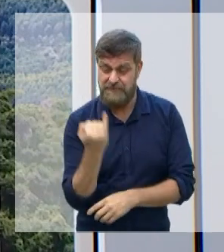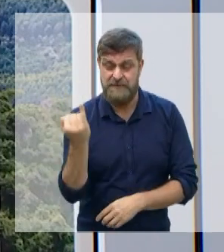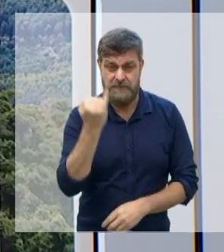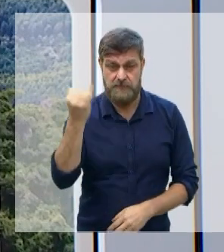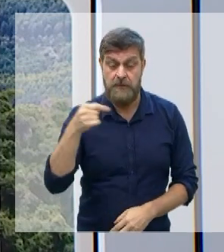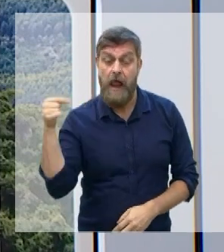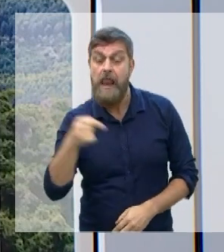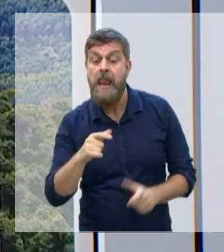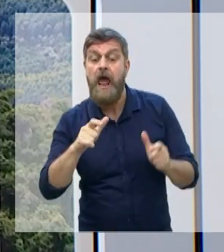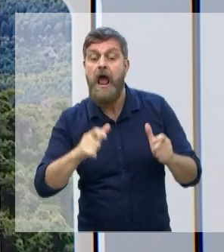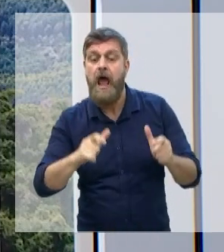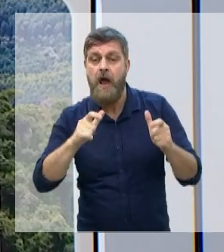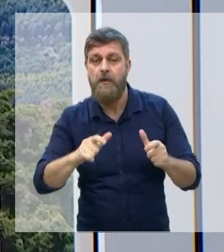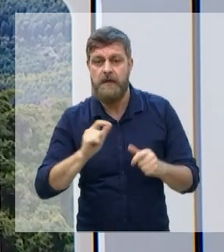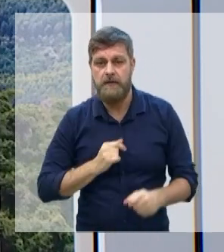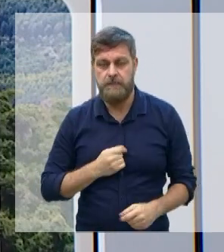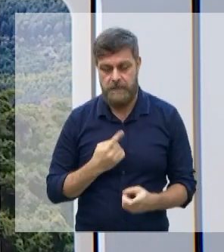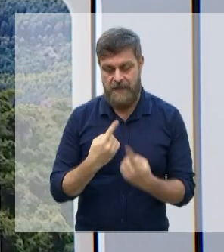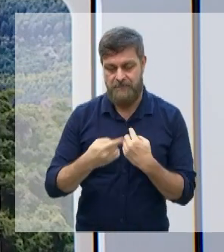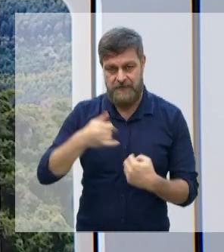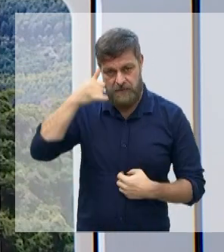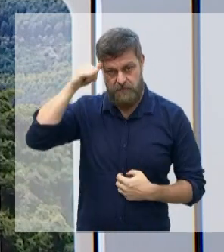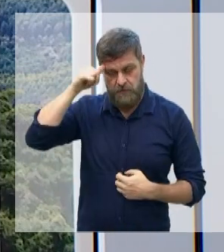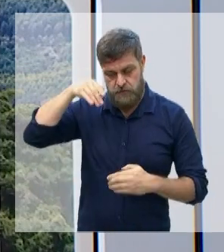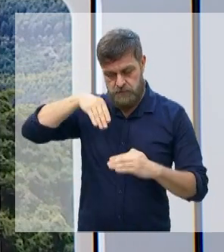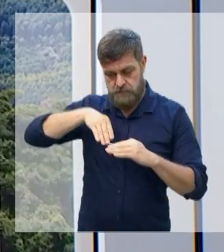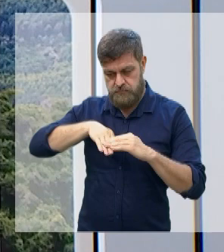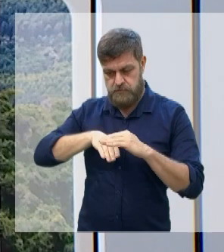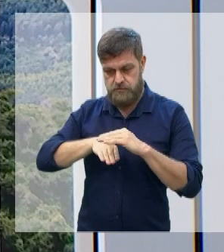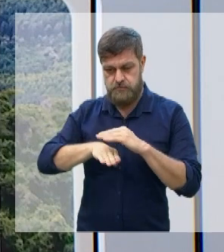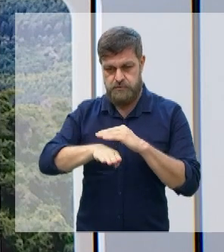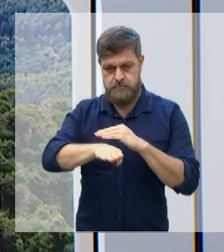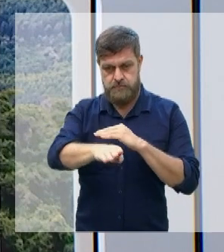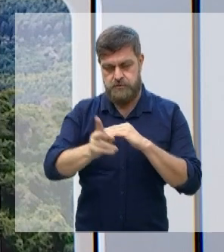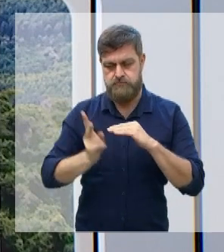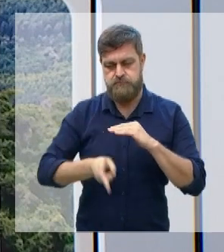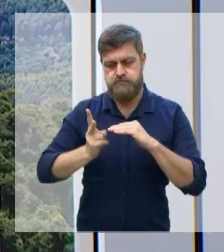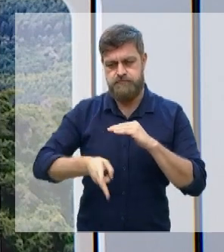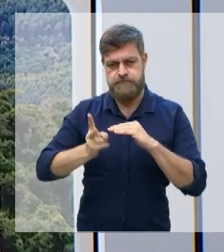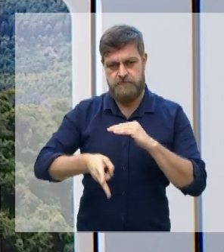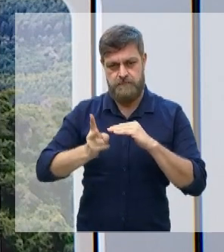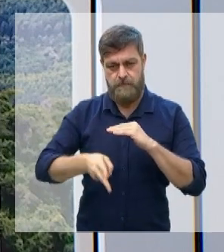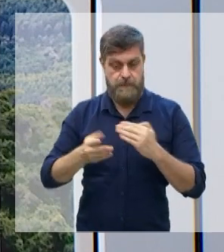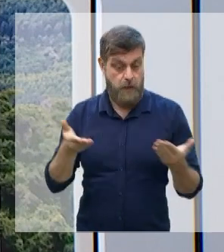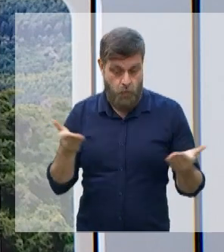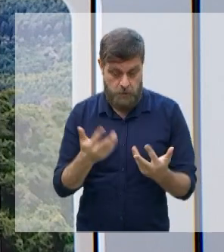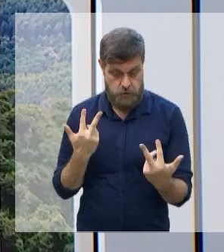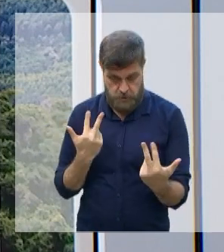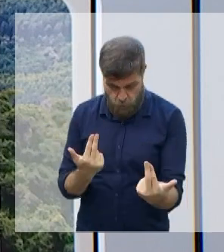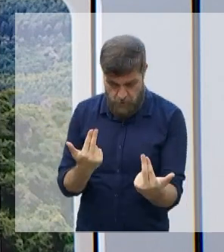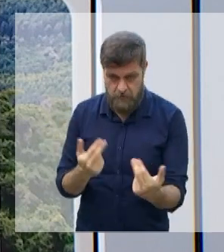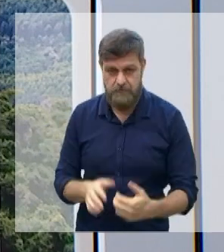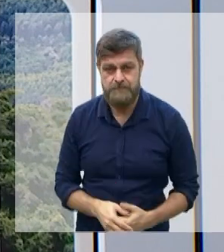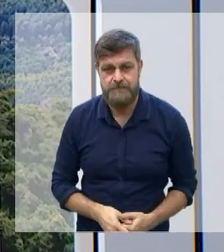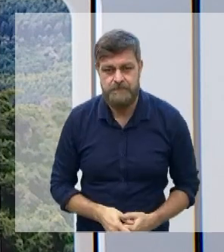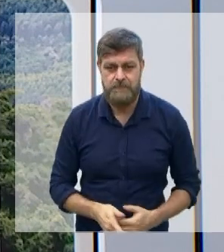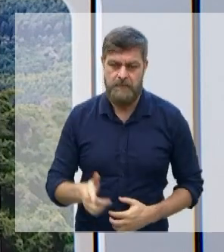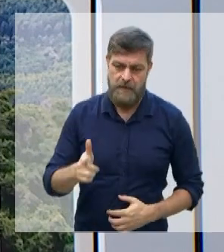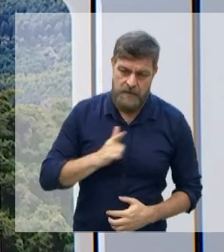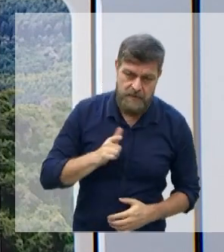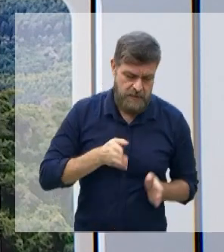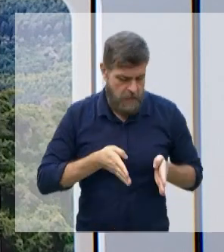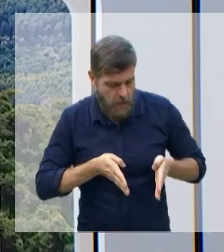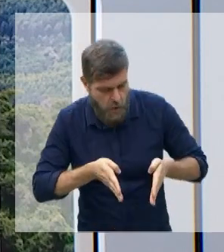acontecer ali a de um bar do lobby ela vai se manter no mesmo no mesmo patamar que ela está hoje é claro que com os